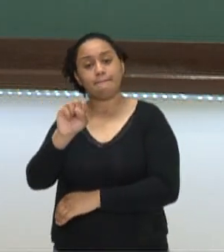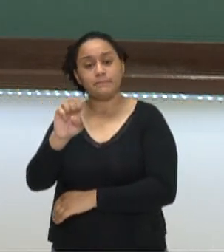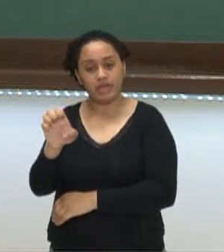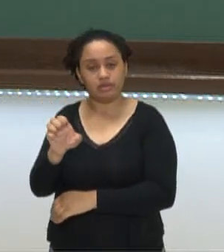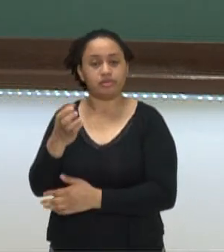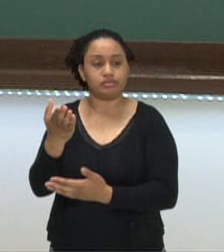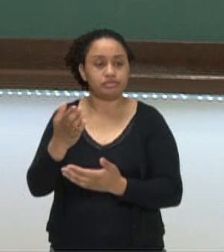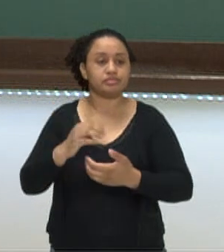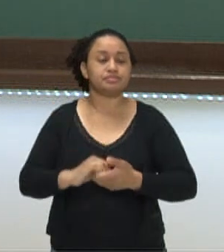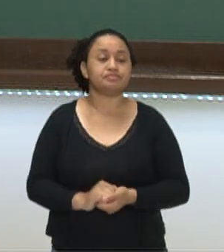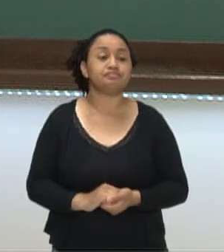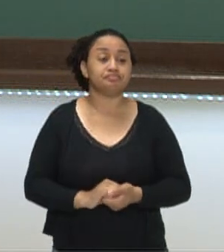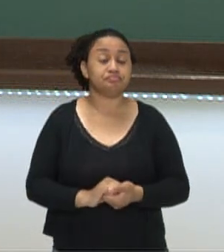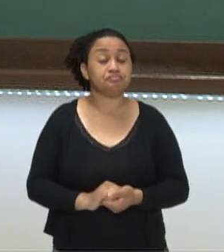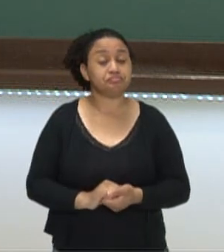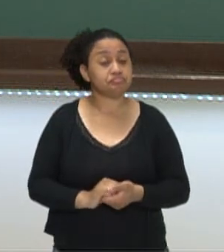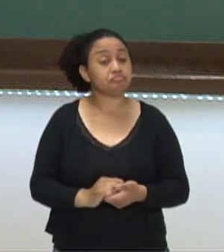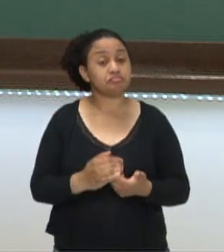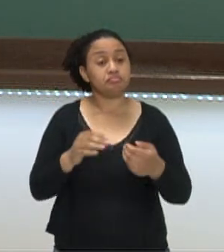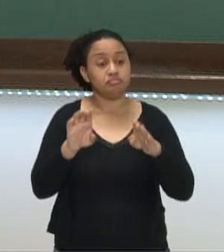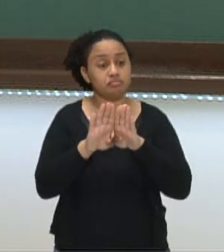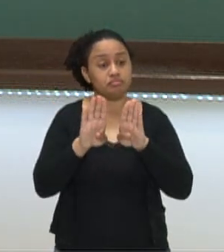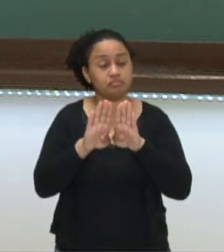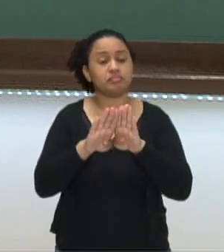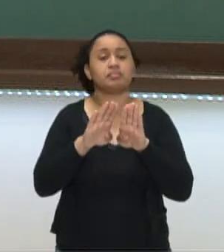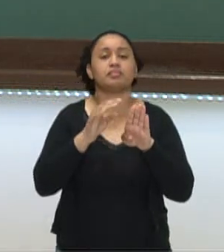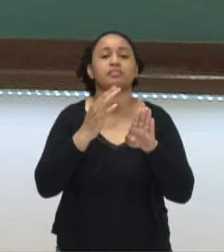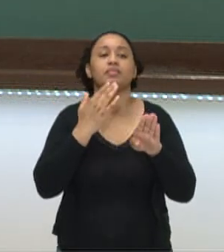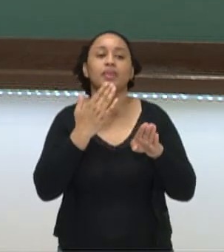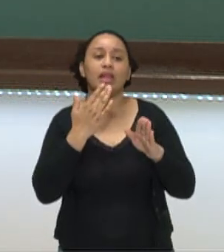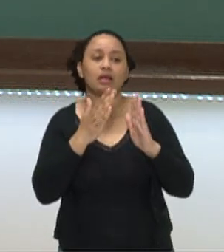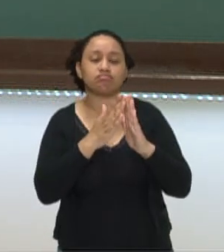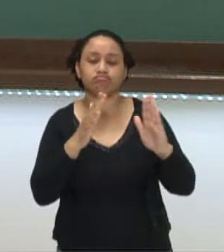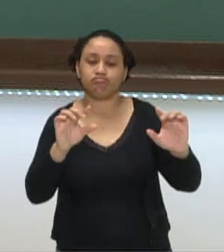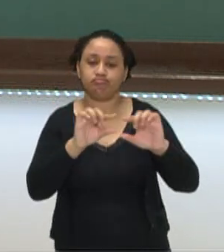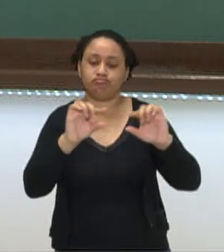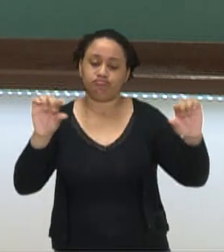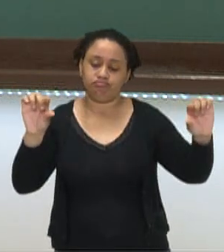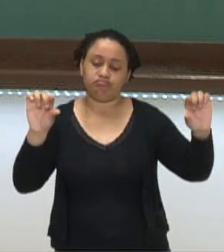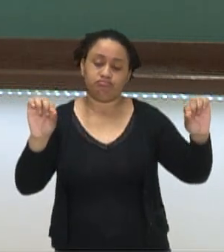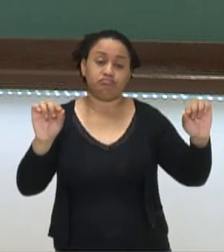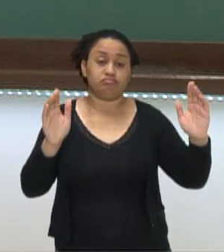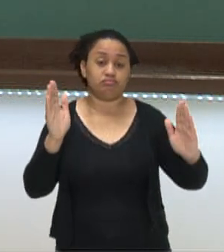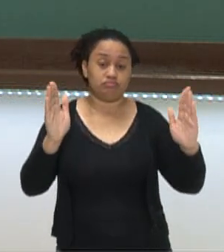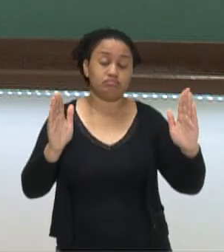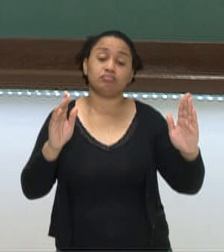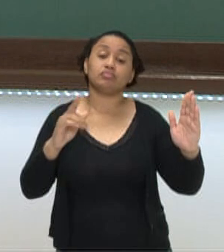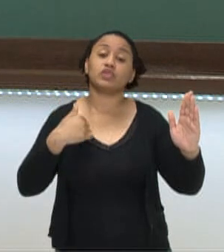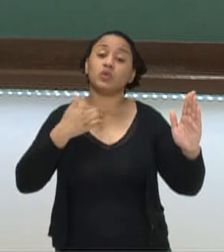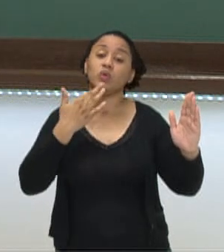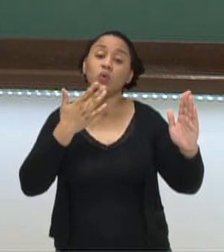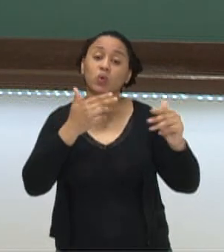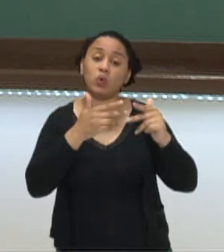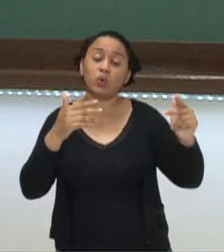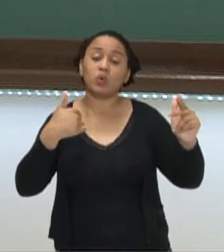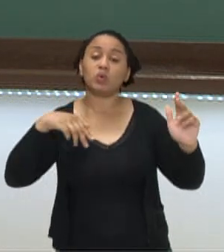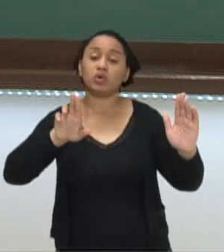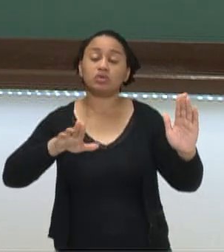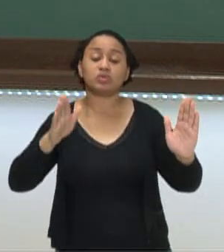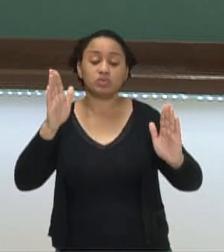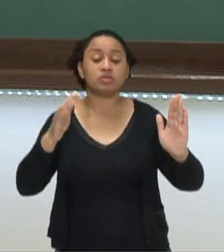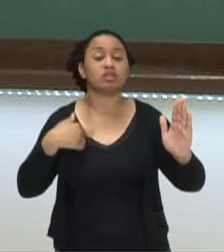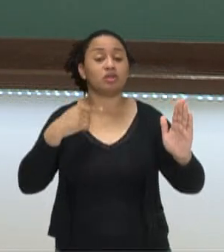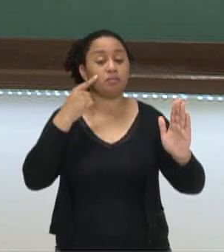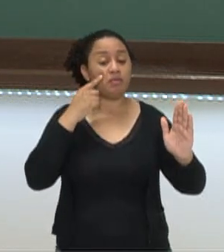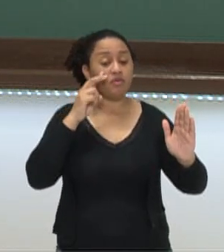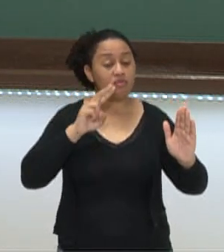básicas. Além dessa questão das cores, essa escala que a gente utiliza para verificar se